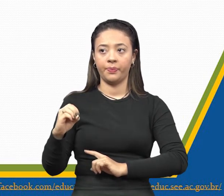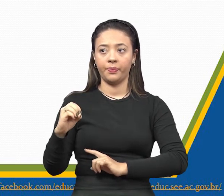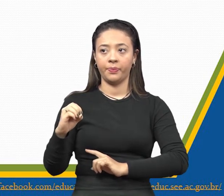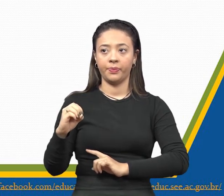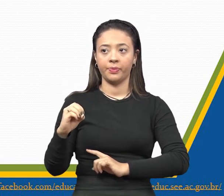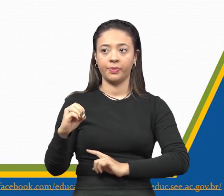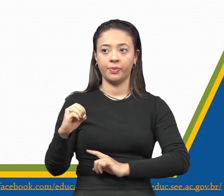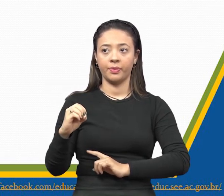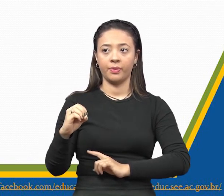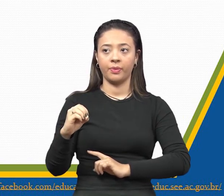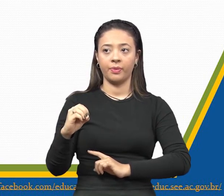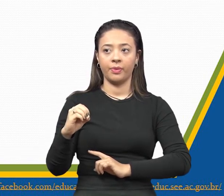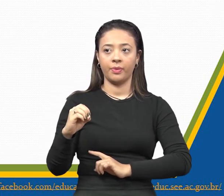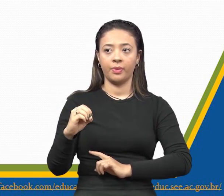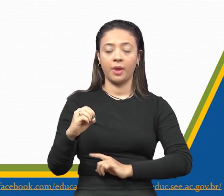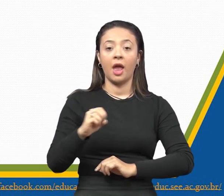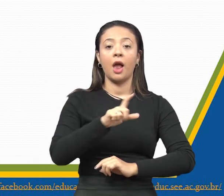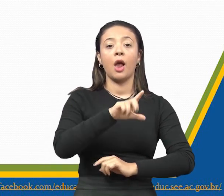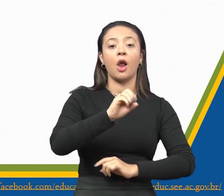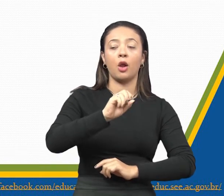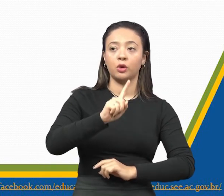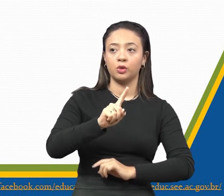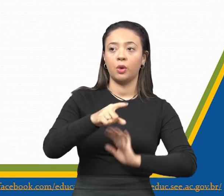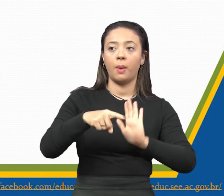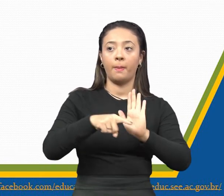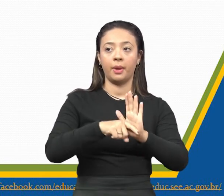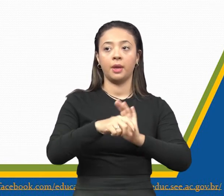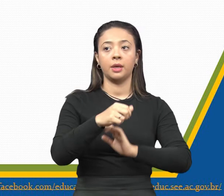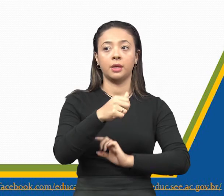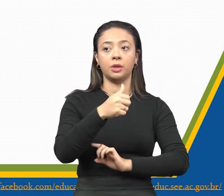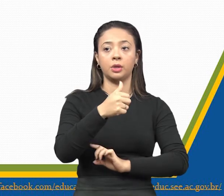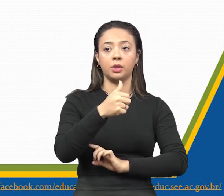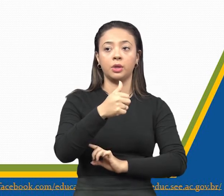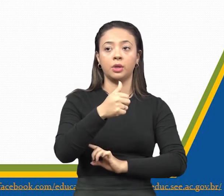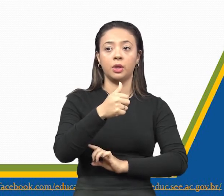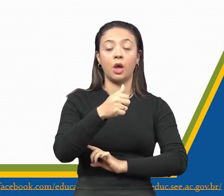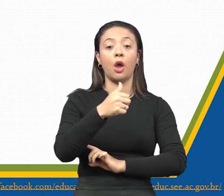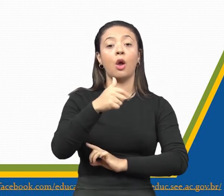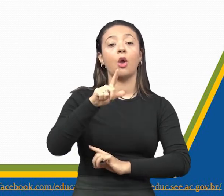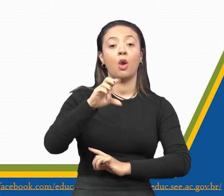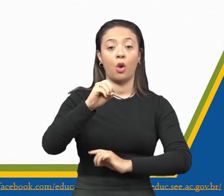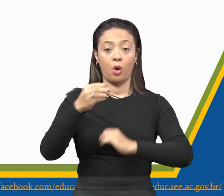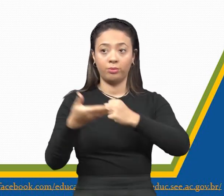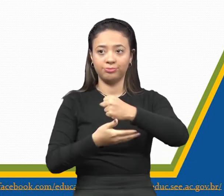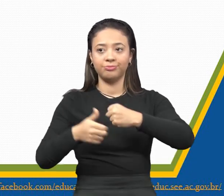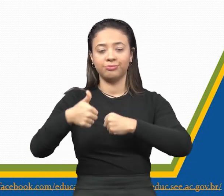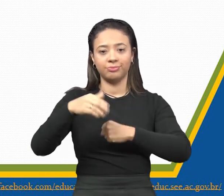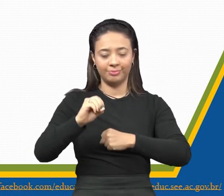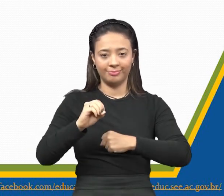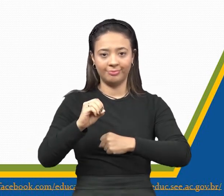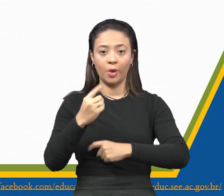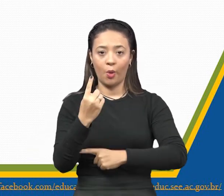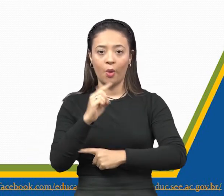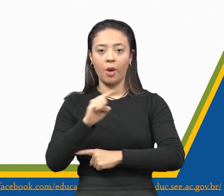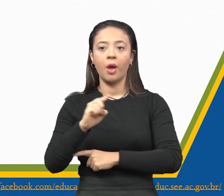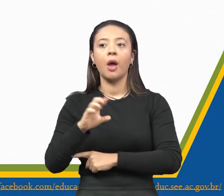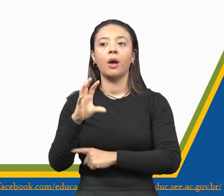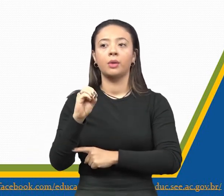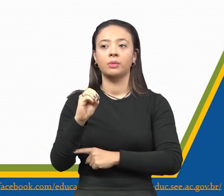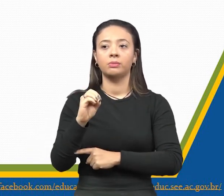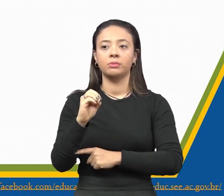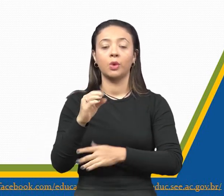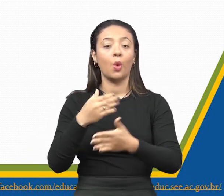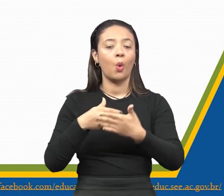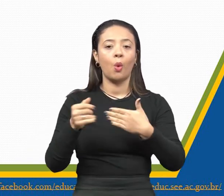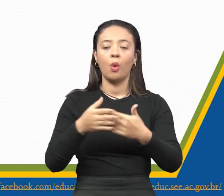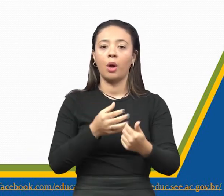Logaritmo de 1 na base 10 é igual a 0, porque 10 elevado a 0 é igual a 1. Aliás, qualquer número elevado a 0 é igual a 1,